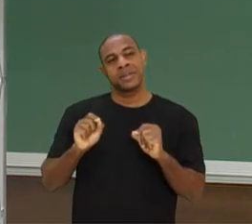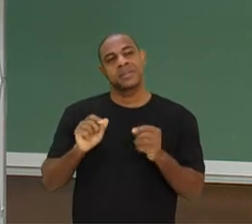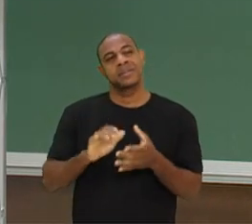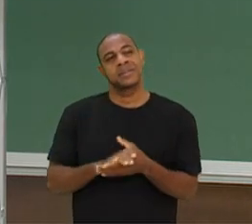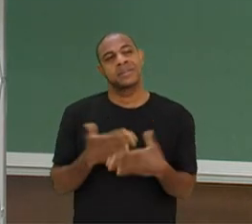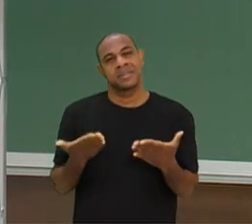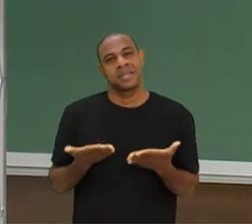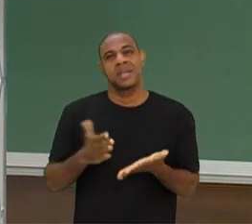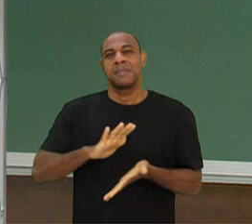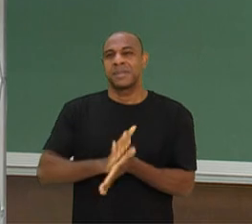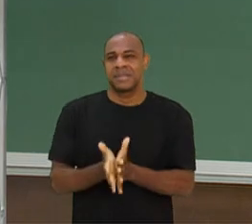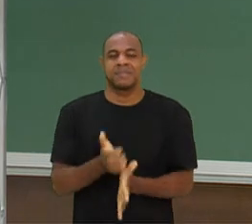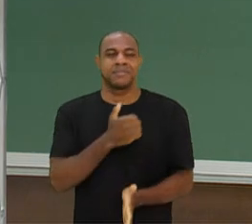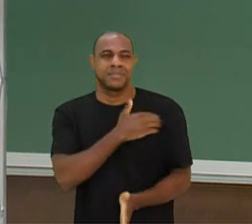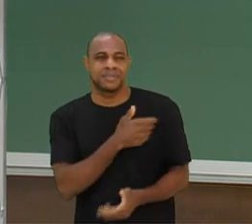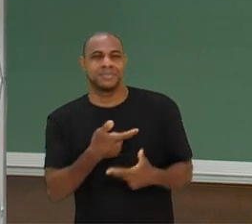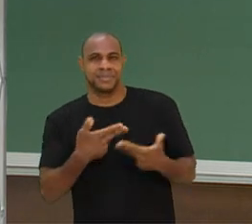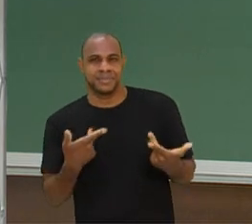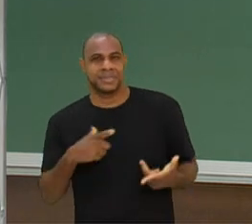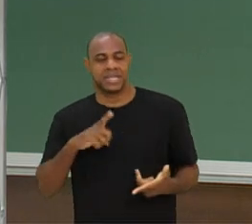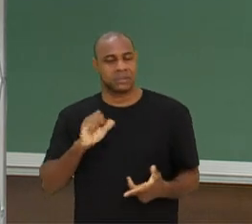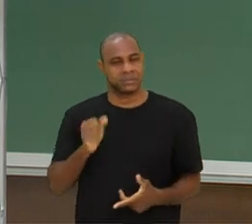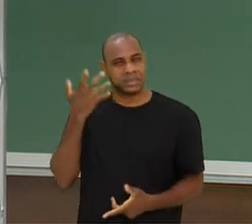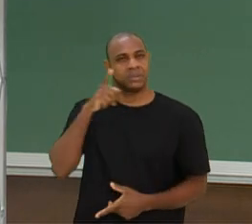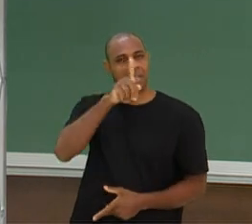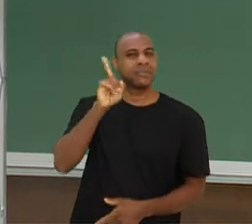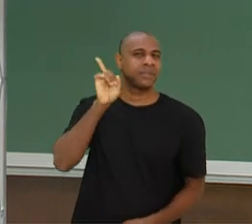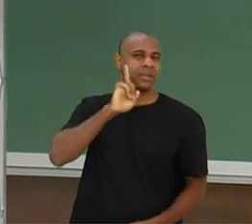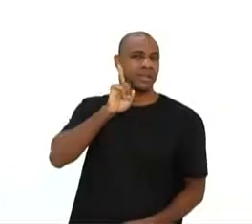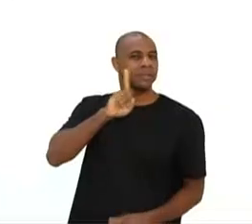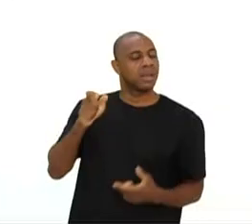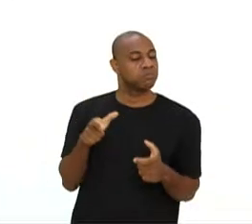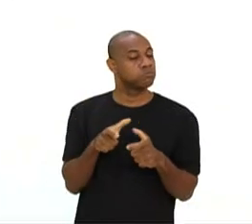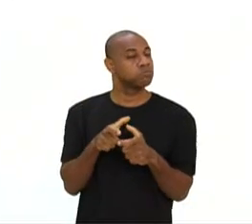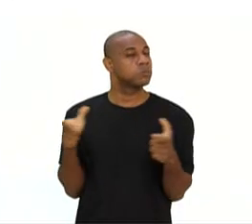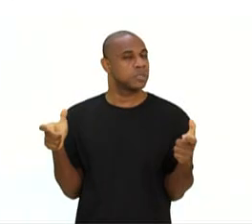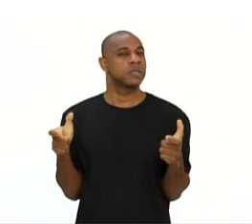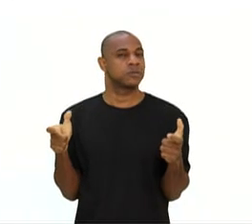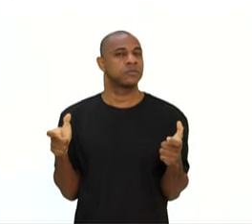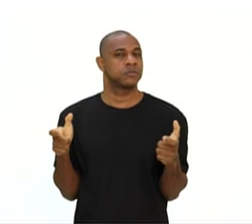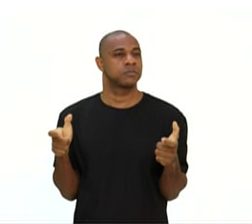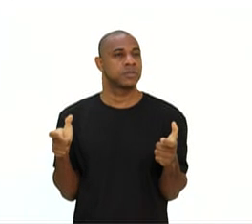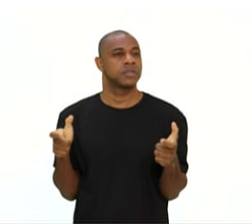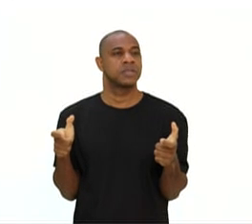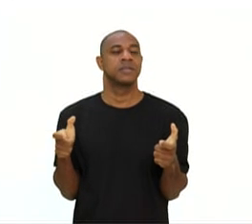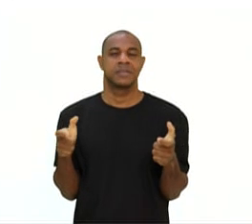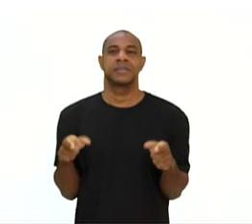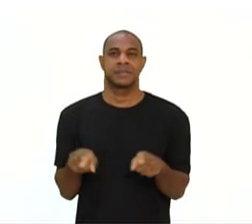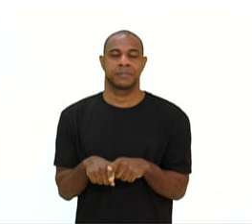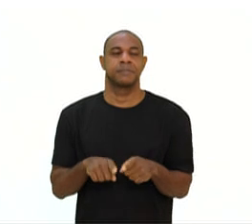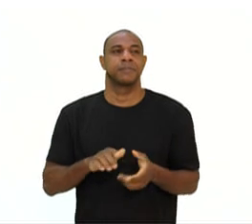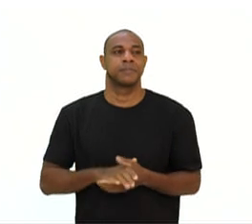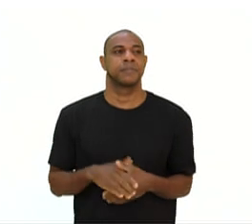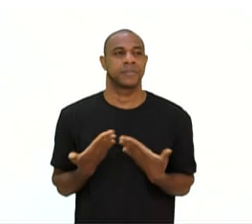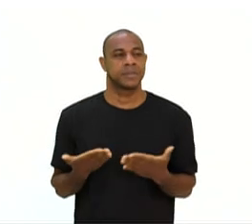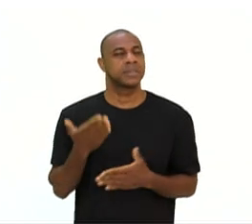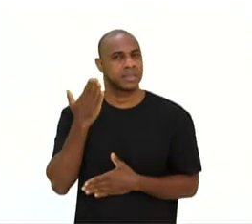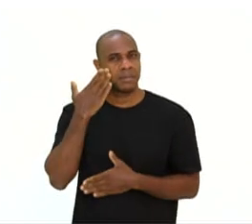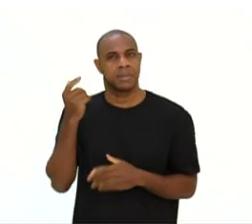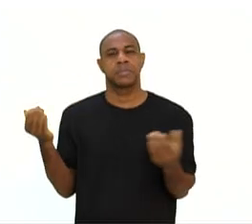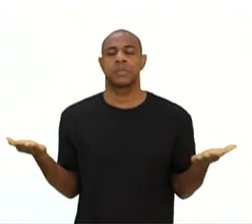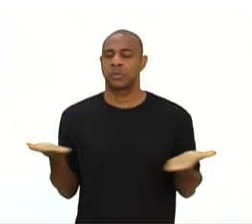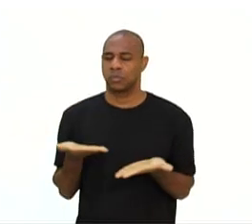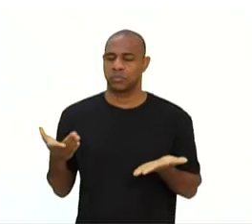questão do preconceito, da segregação que houve nos Estados Unidos foi muito grande em relação às pessoas de pele negra. E sabemos que